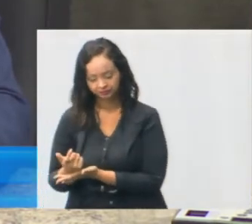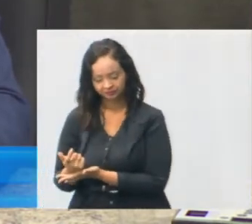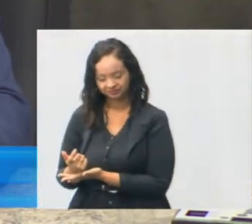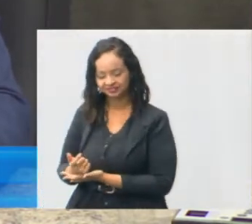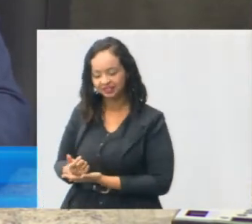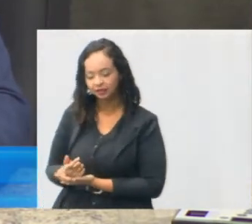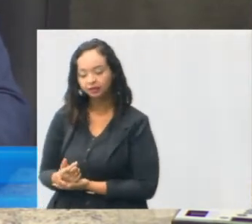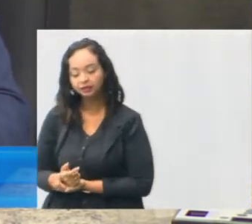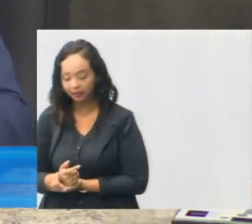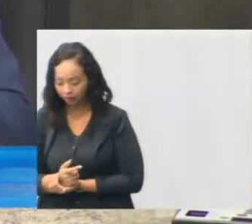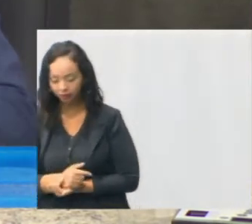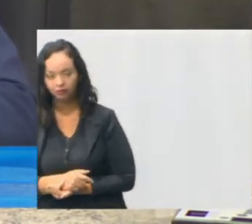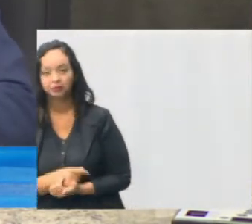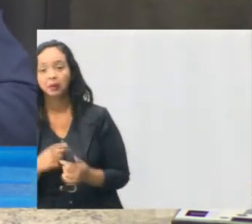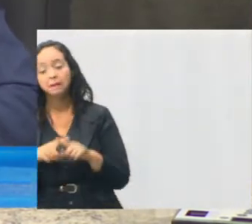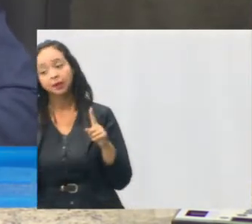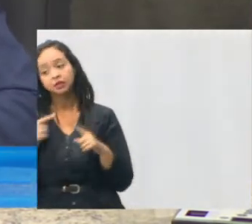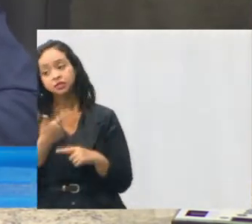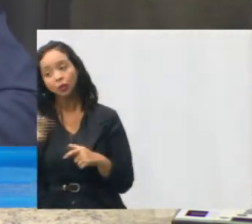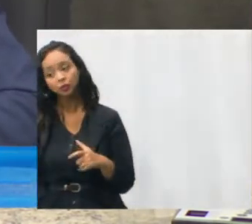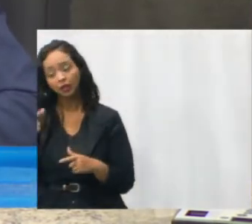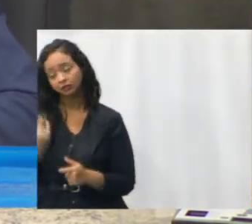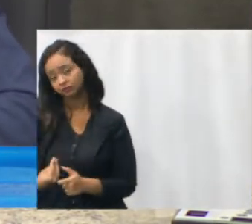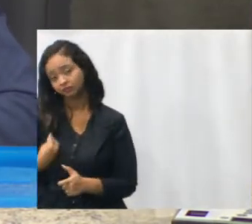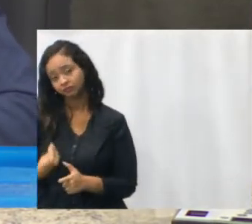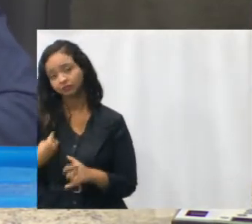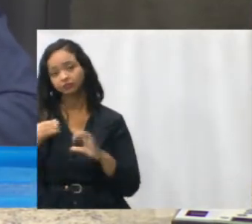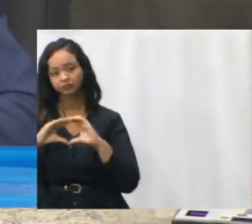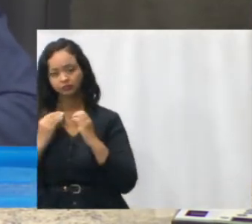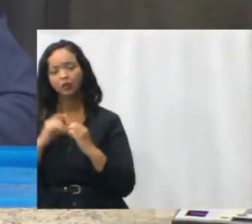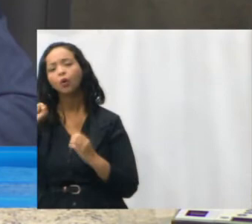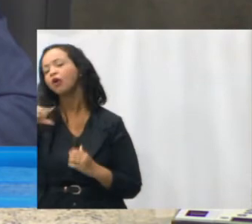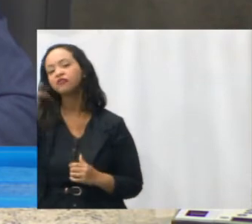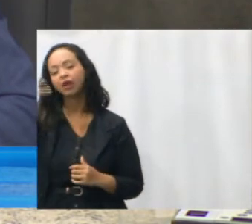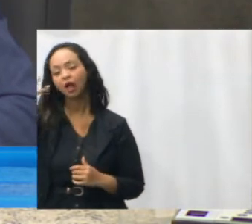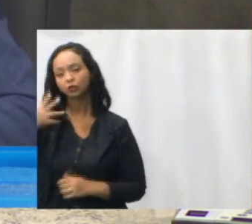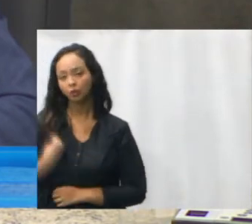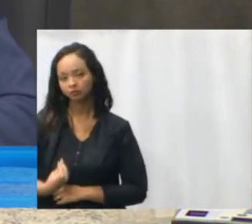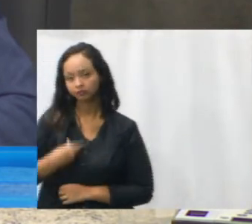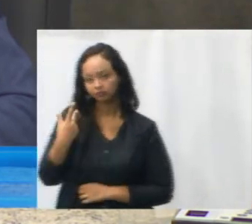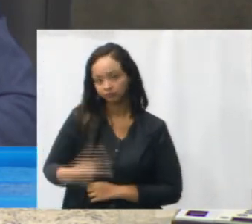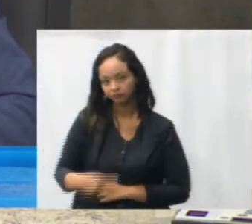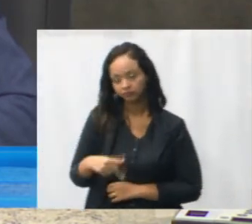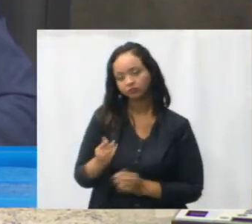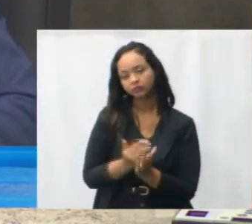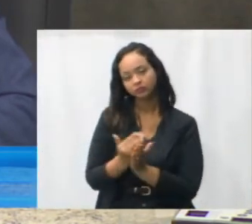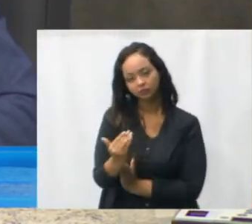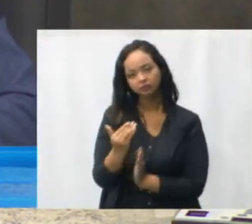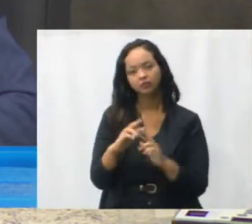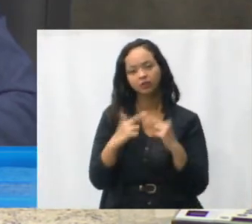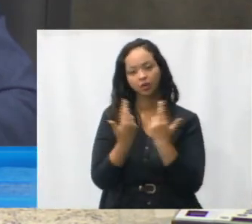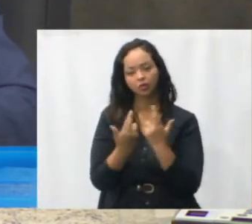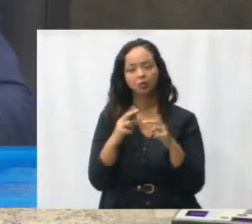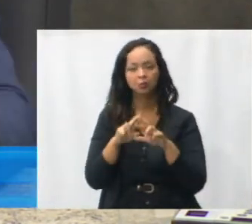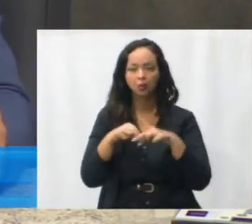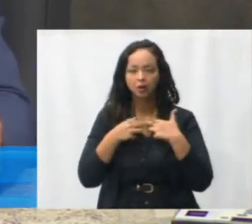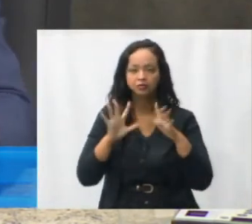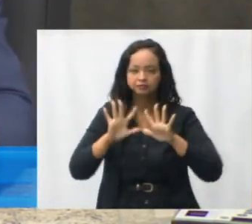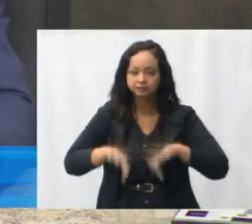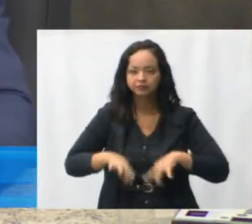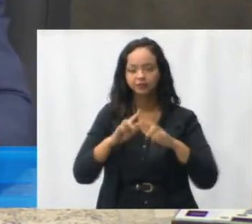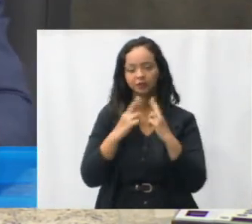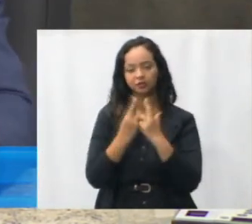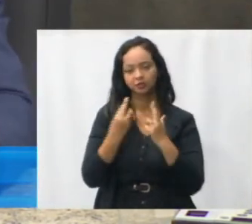Portanto, não temos quórum para a abertura dos trabalhos. E damos como encerrada a